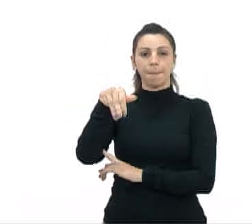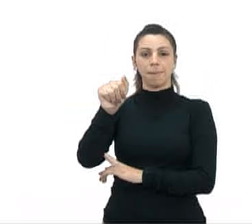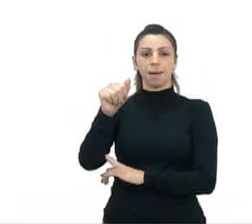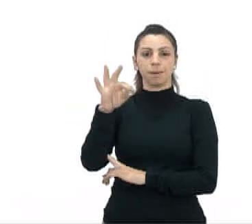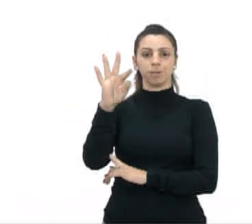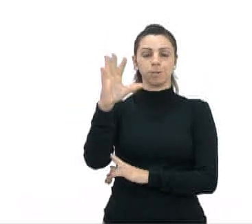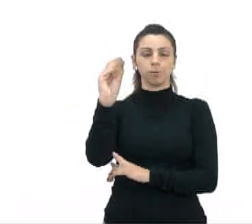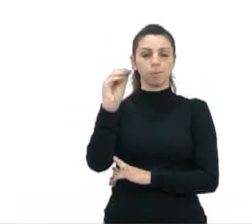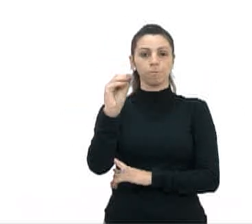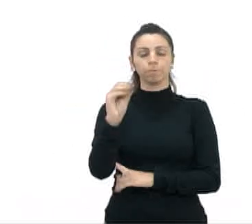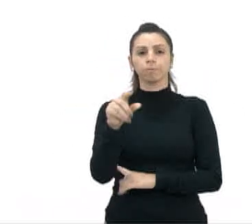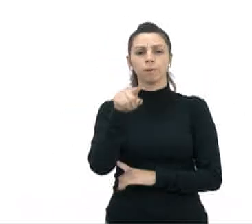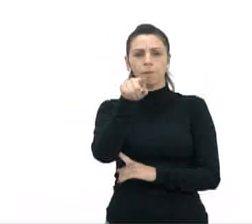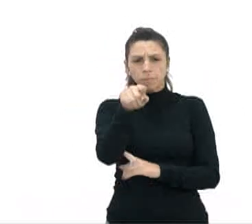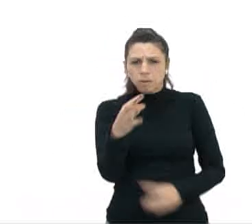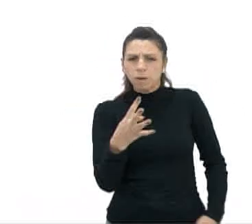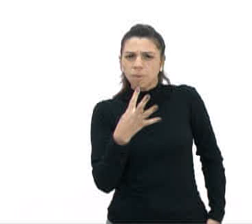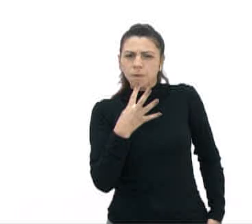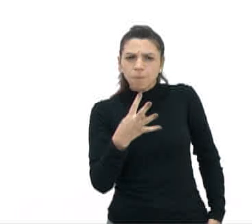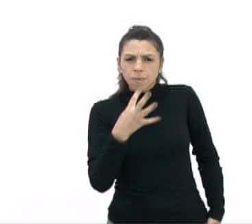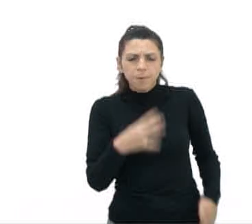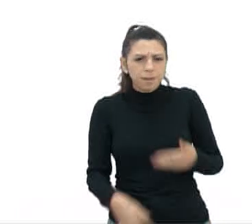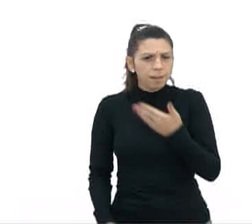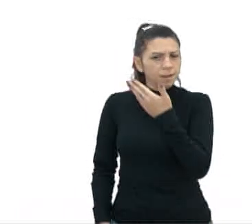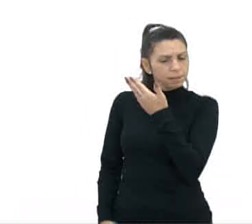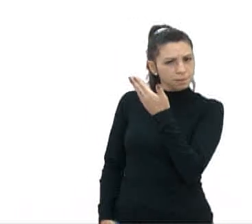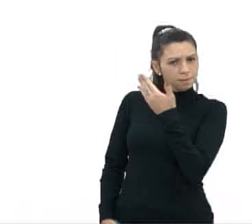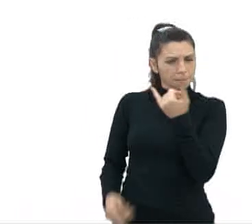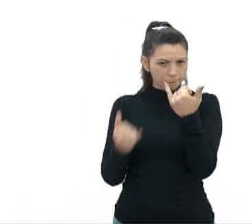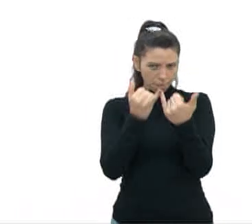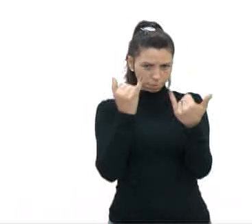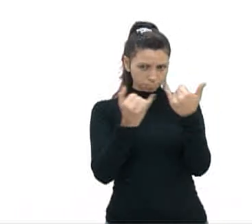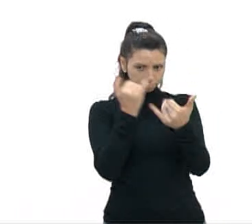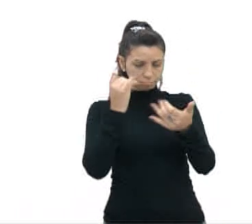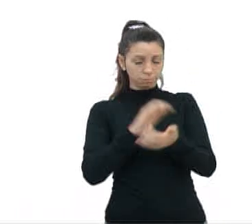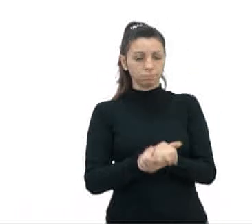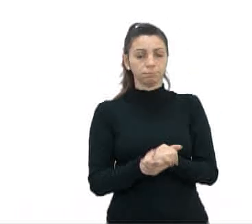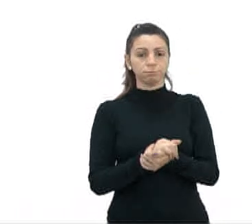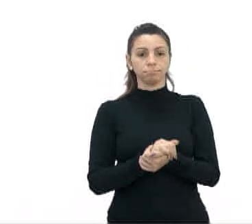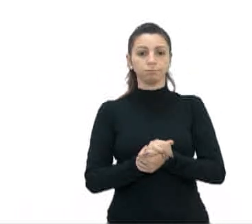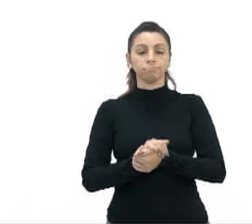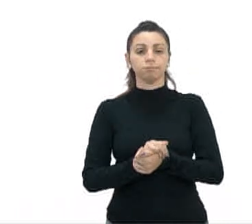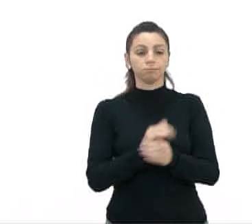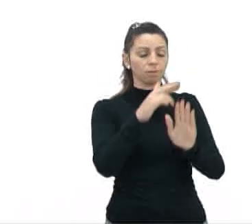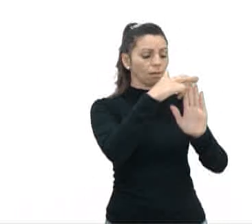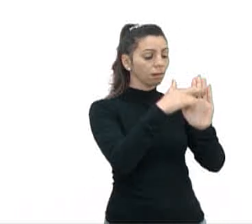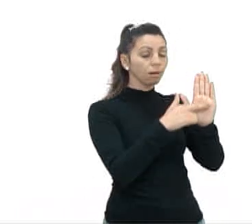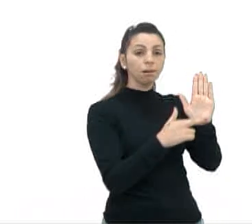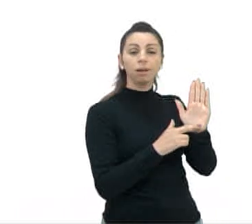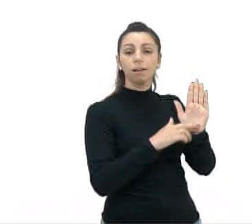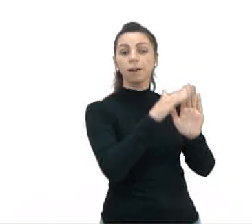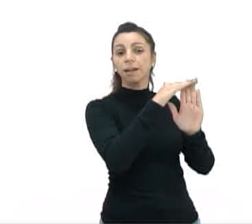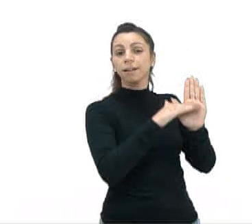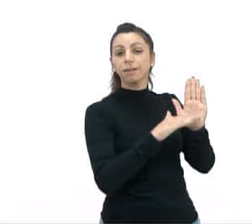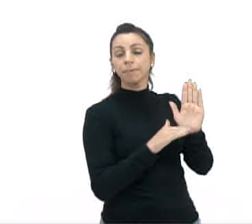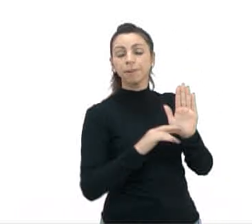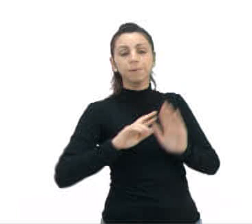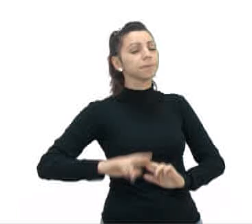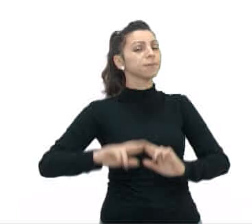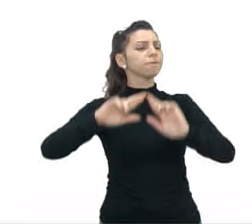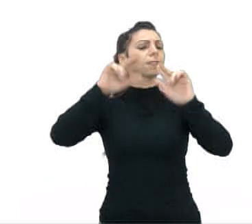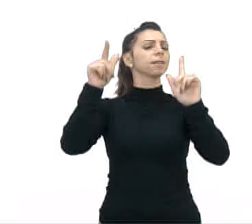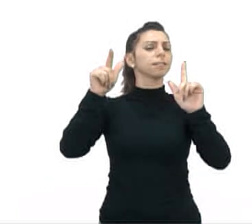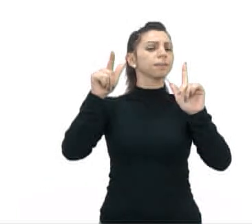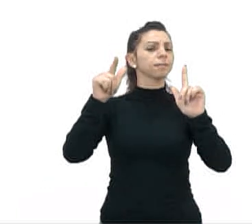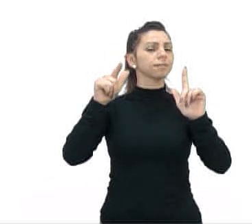arte parecida com essa charge? Qual? 2. Quais os elementos diferentes da obra de arte, caso você a conheça?